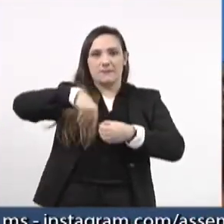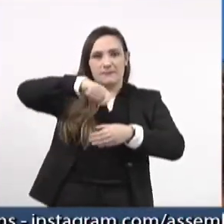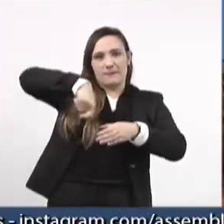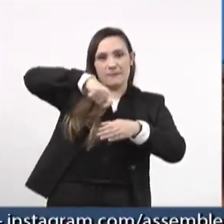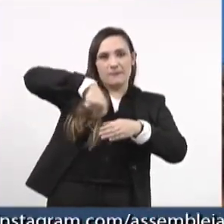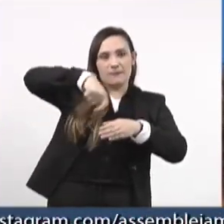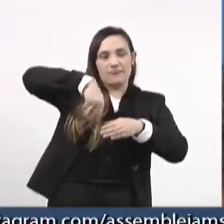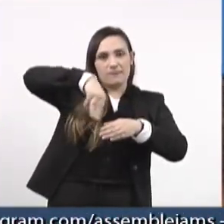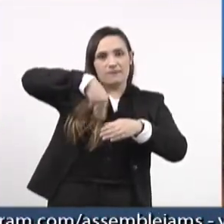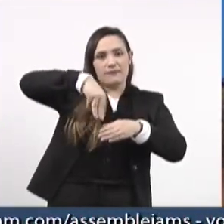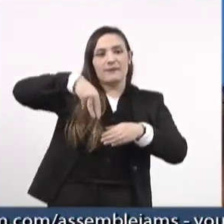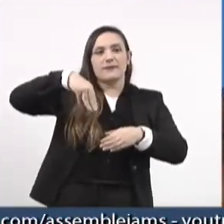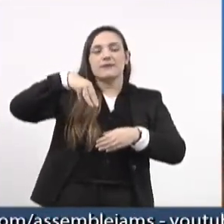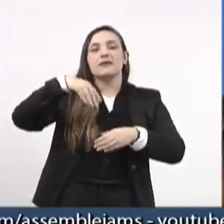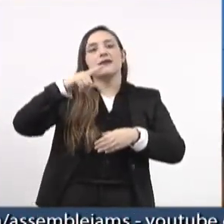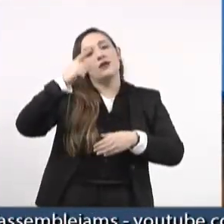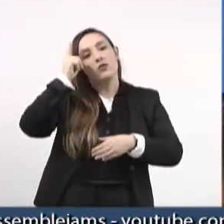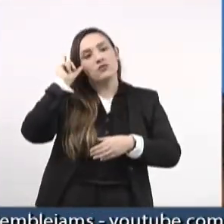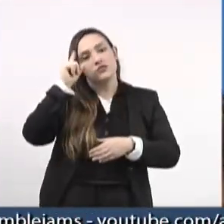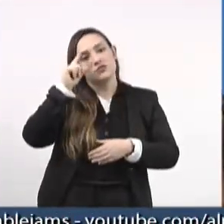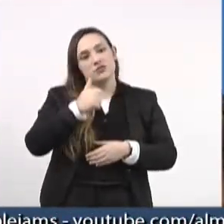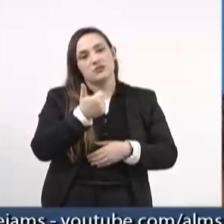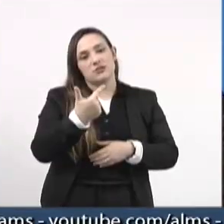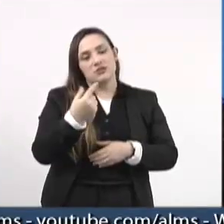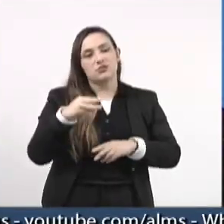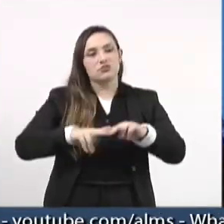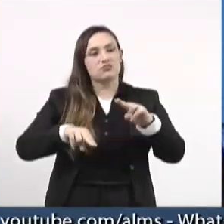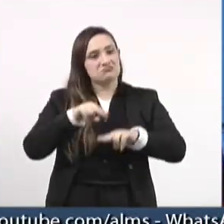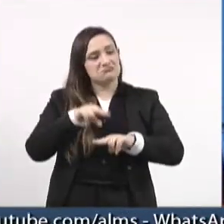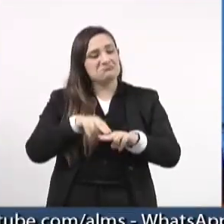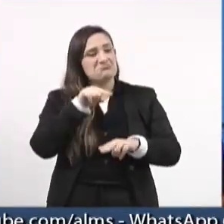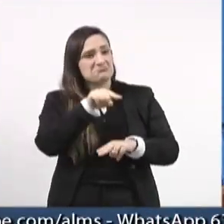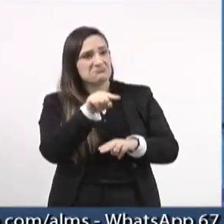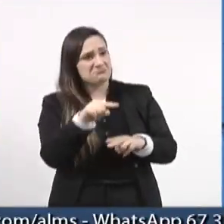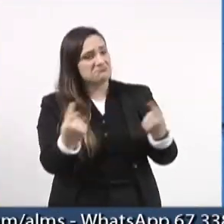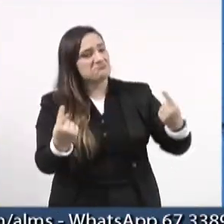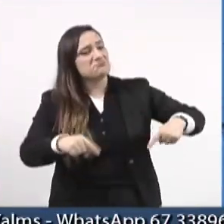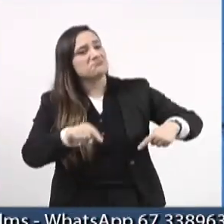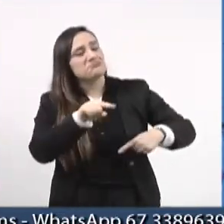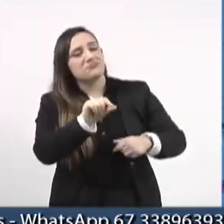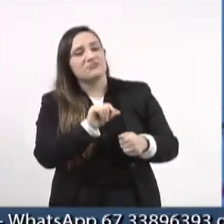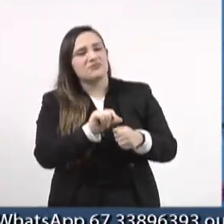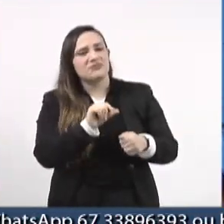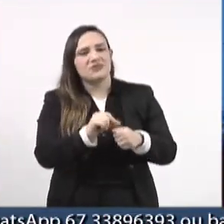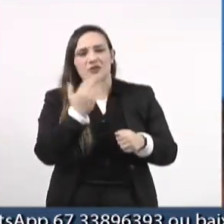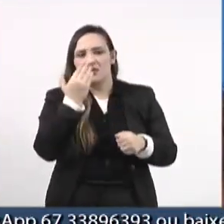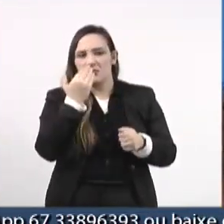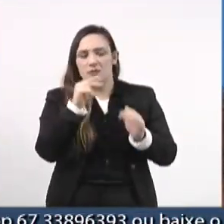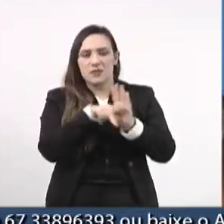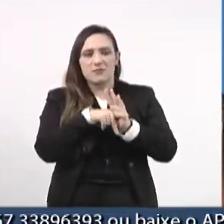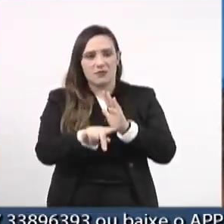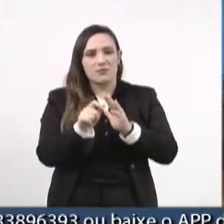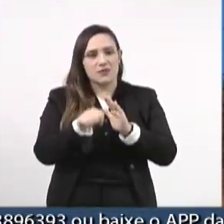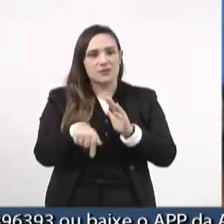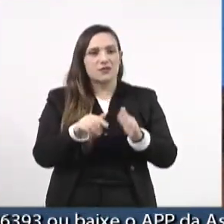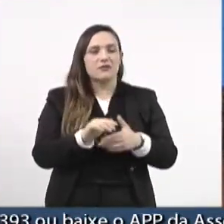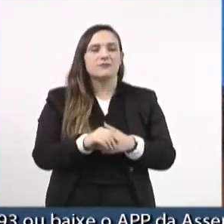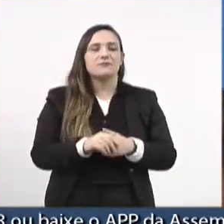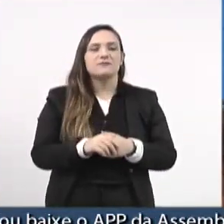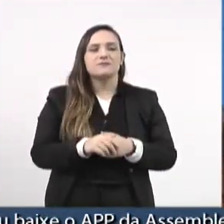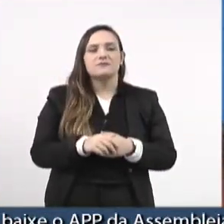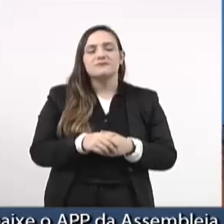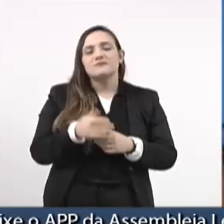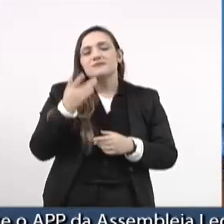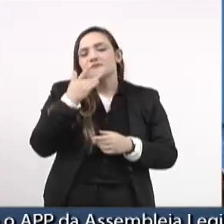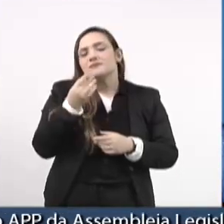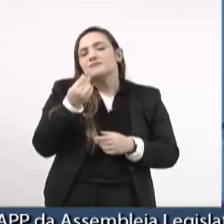de junho, pela Rede Bandeirantes Televisão. O campograndense desafiou os competidores a preparar um prato regional cheio de sabor,